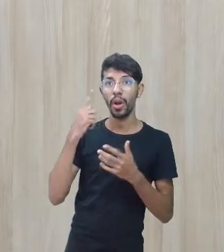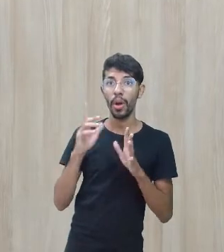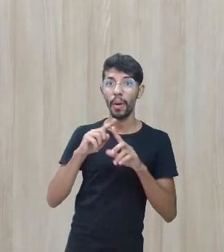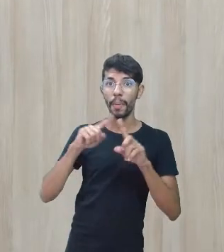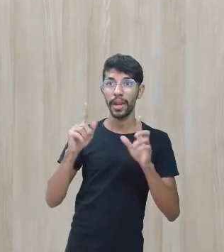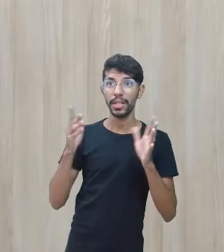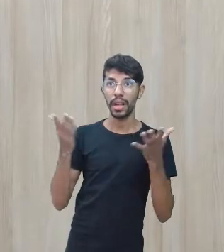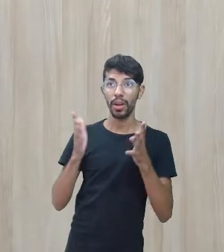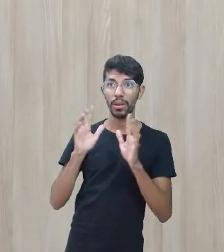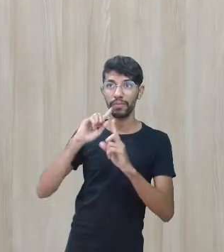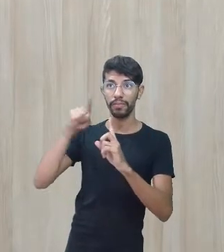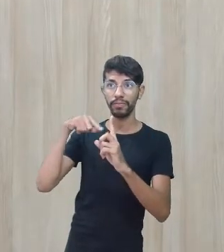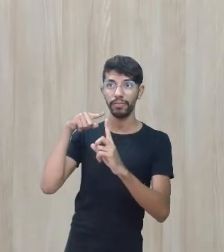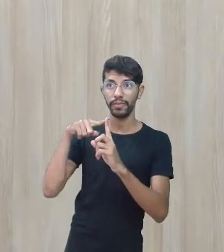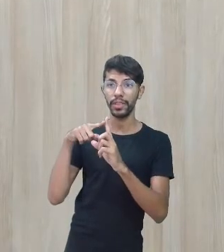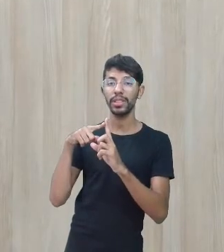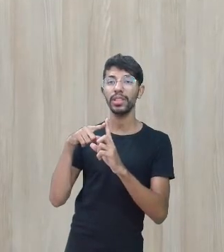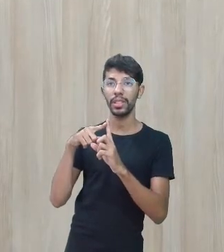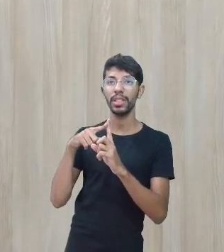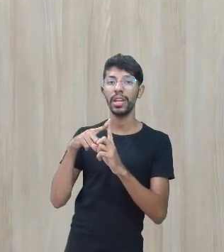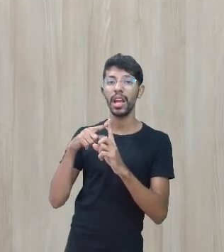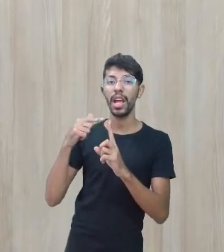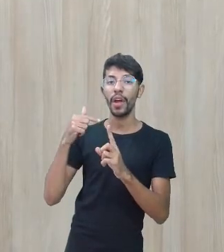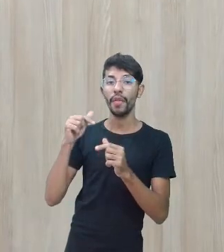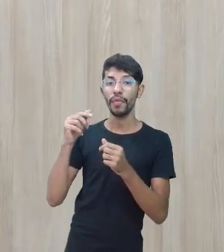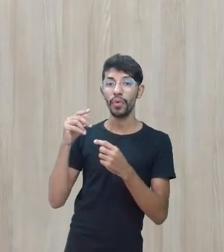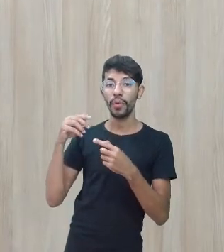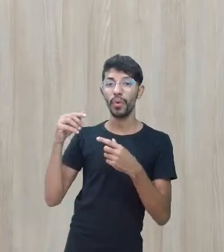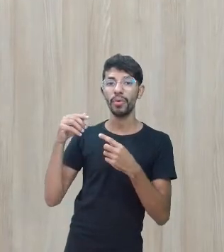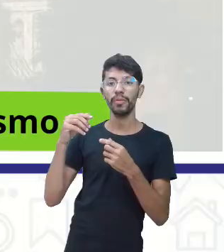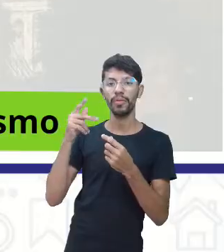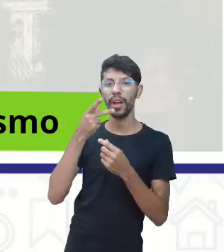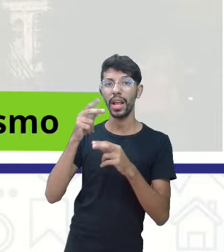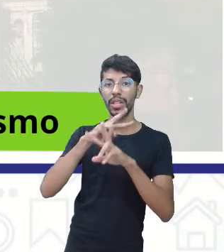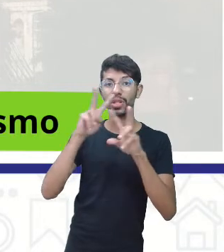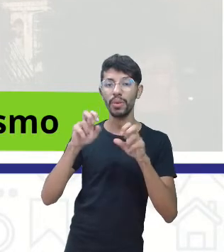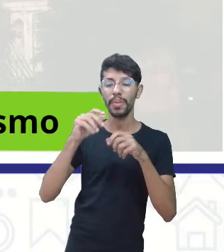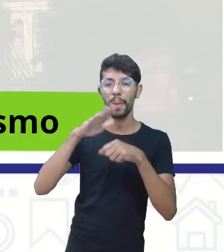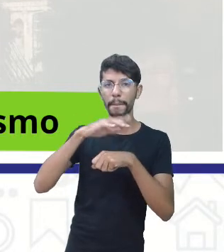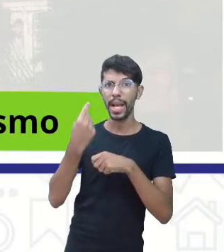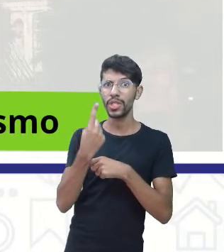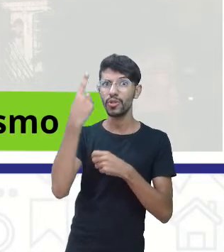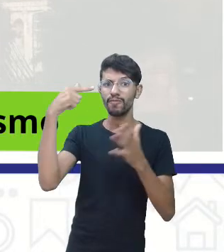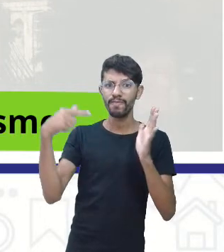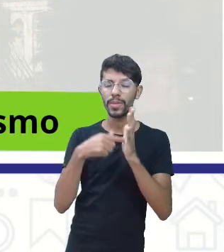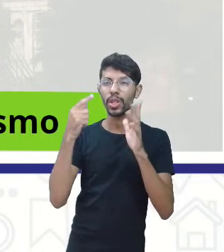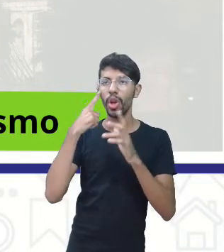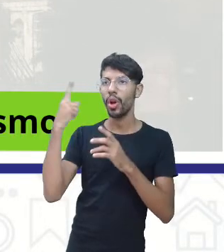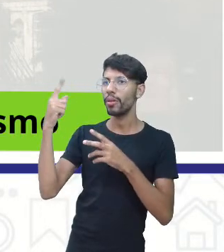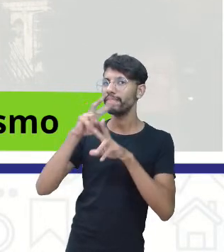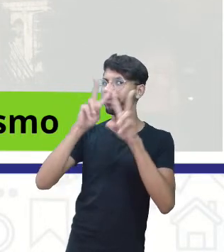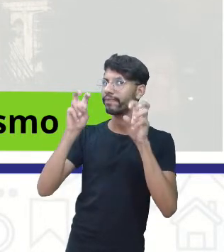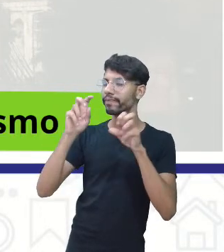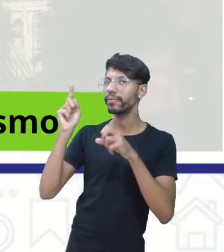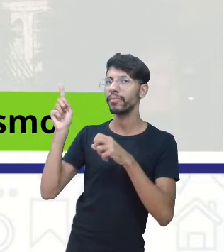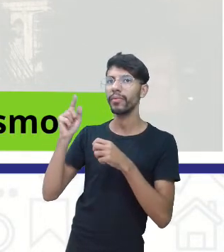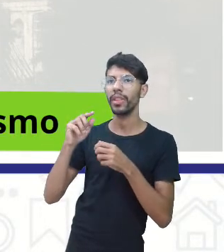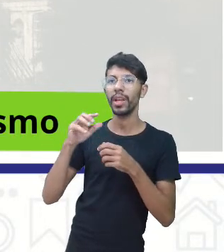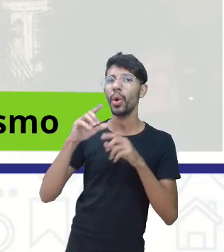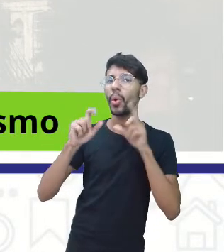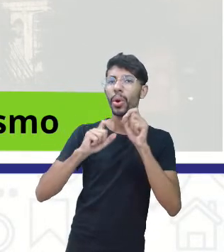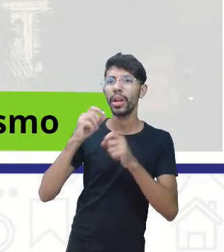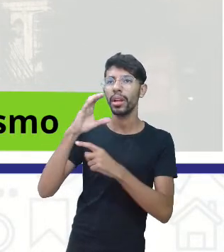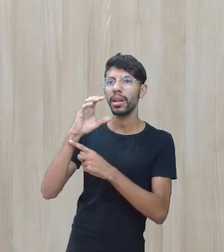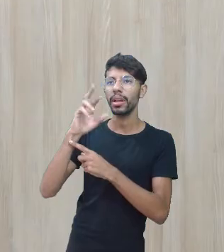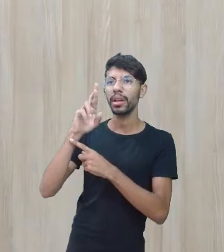ponto é esse que eu vou destacar? É o cristianismo, a ascensão do cristianismo no Império Romano. Então, claro, desde Jesus Cristo, a gente está falando do marco